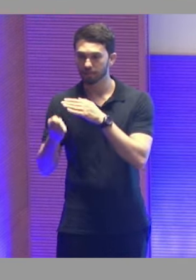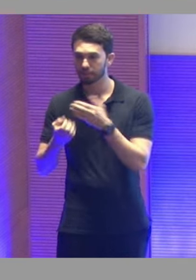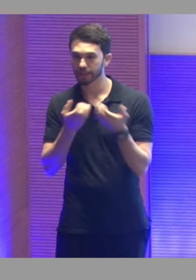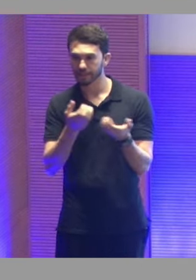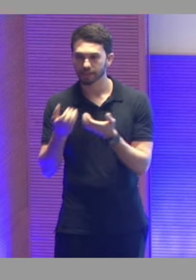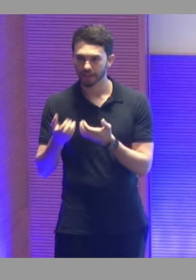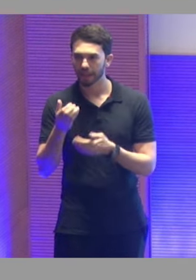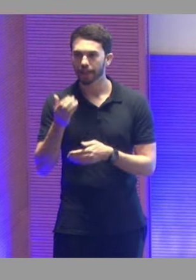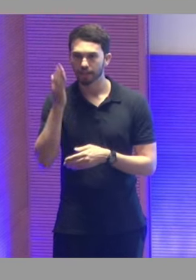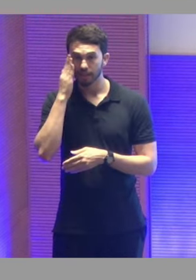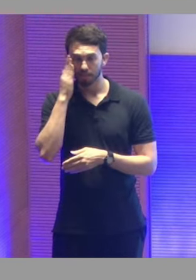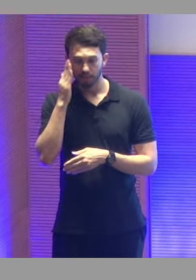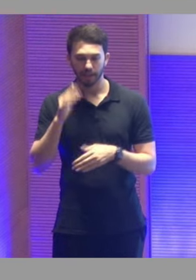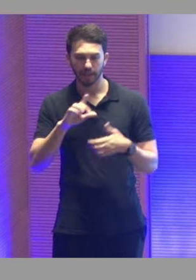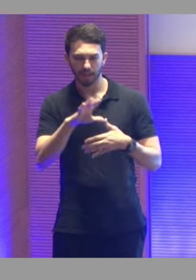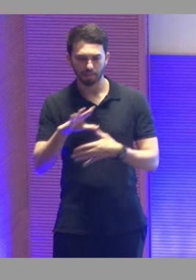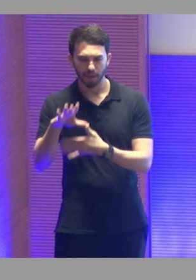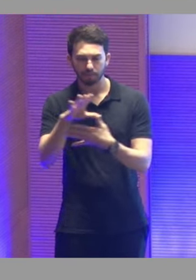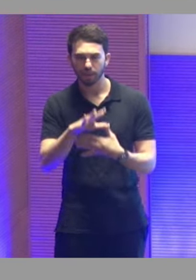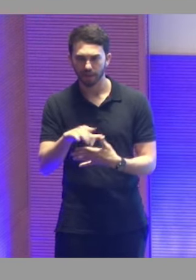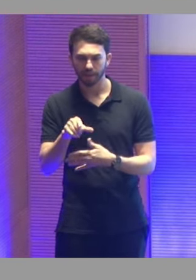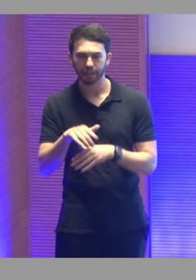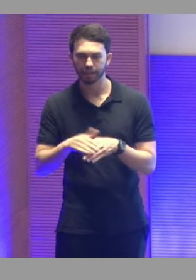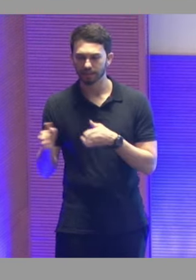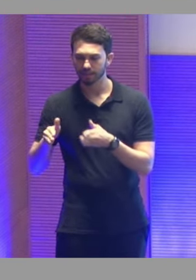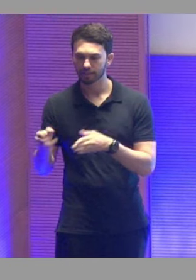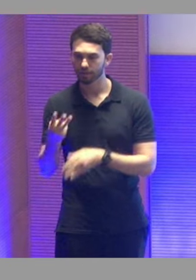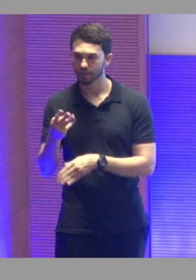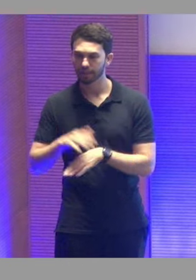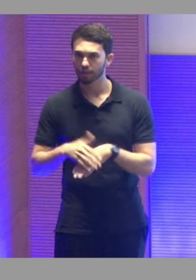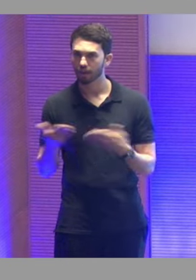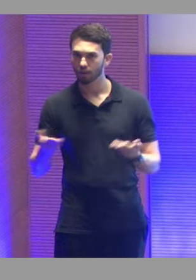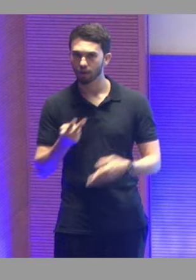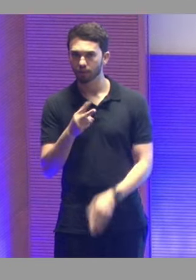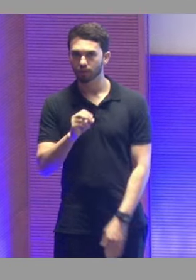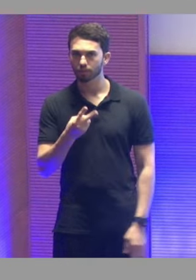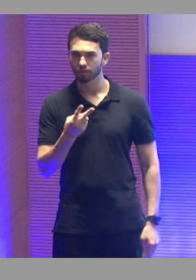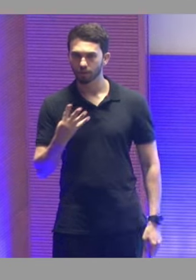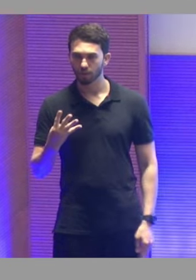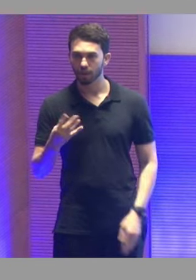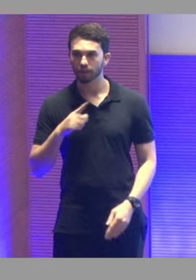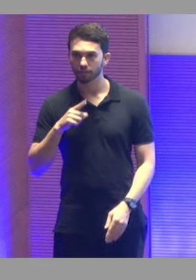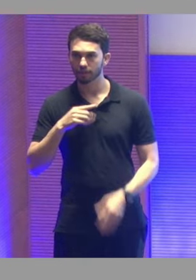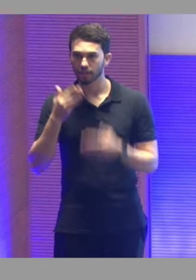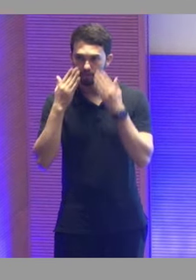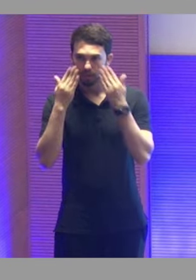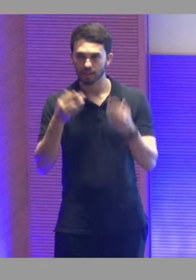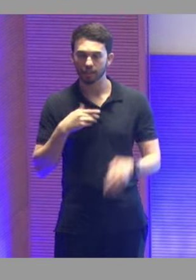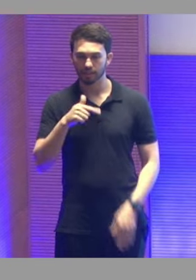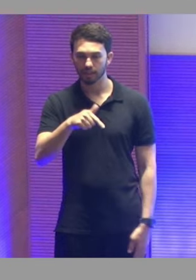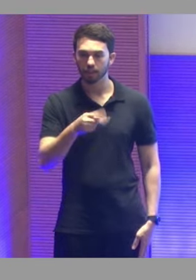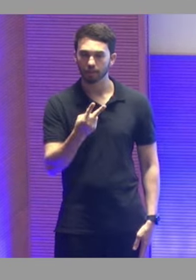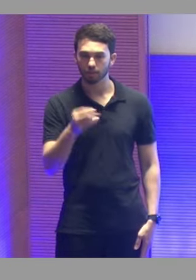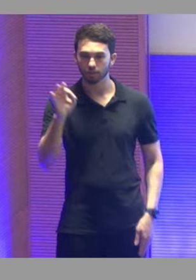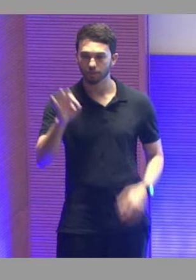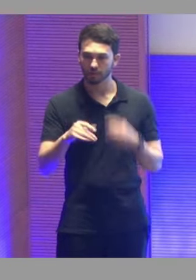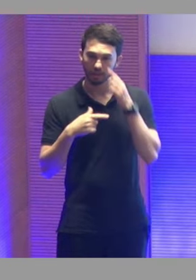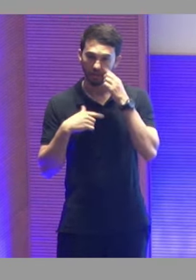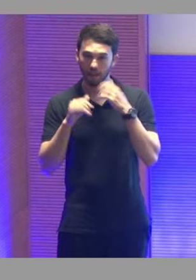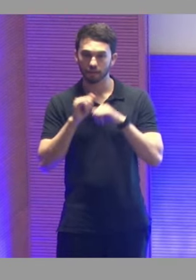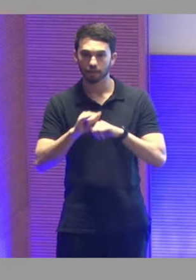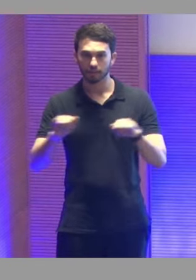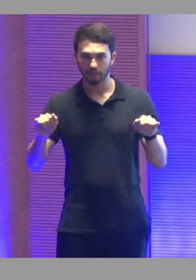essas emissões de scopo 3 então no ciclo 2024 a gente tem que cerca de 82% das organizações relataram